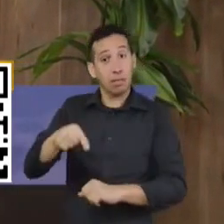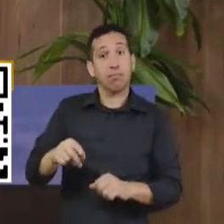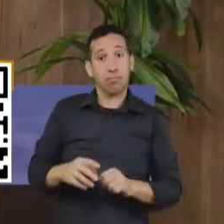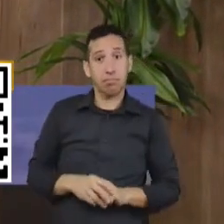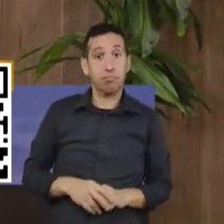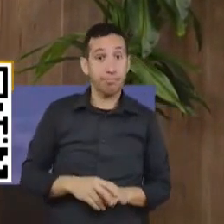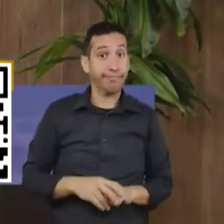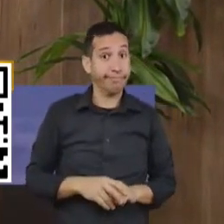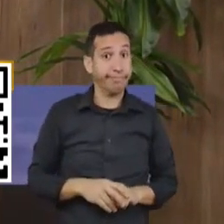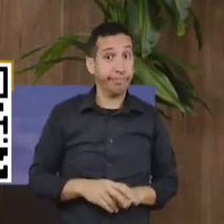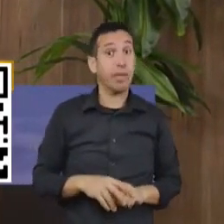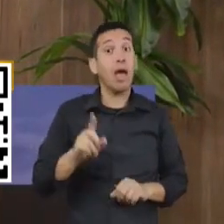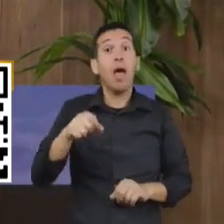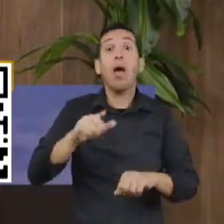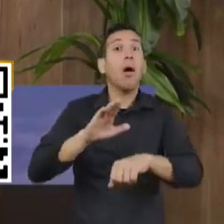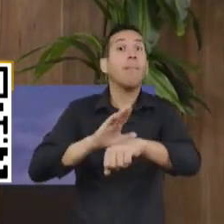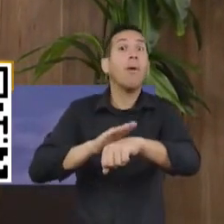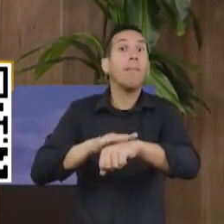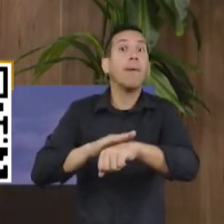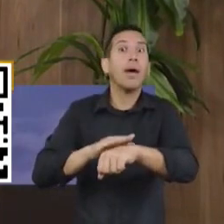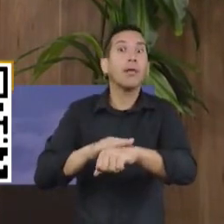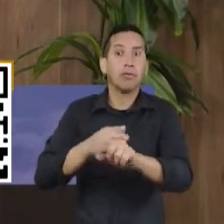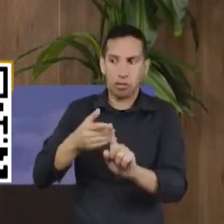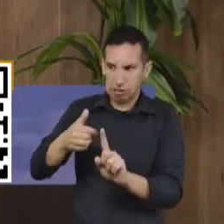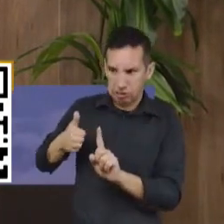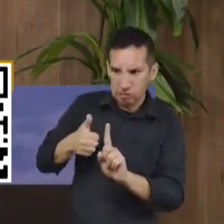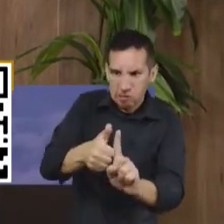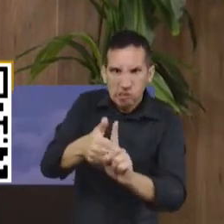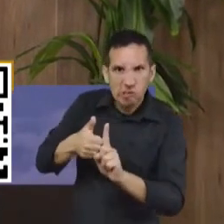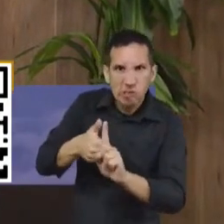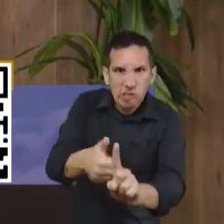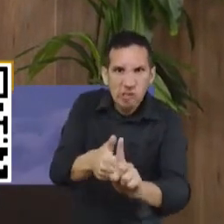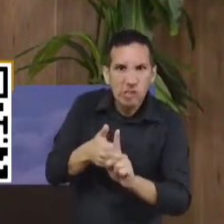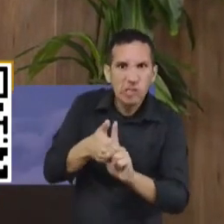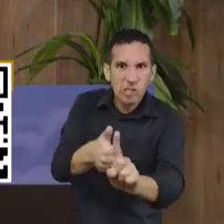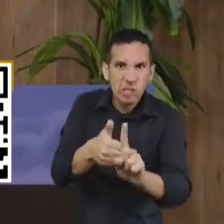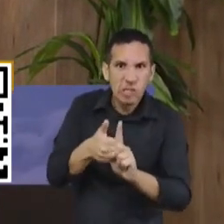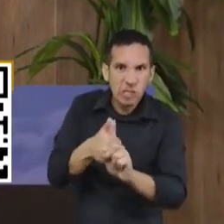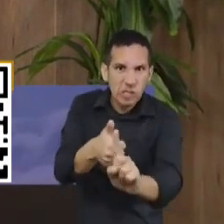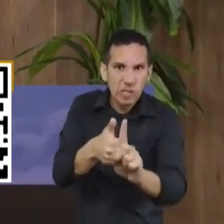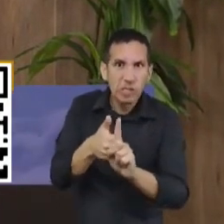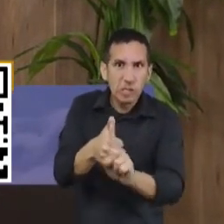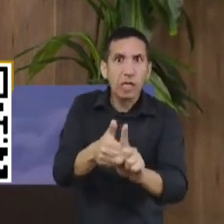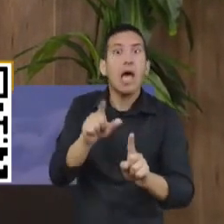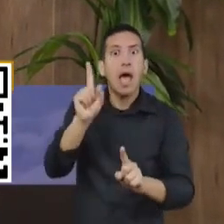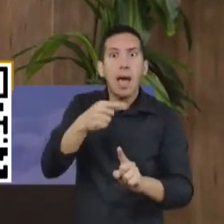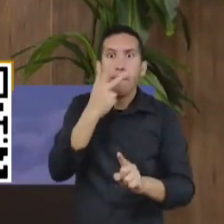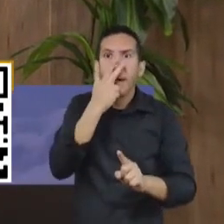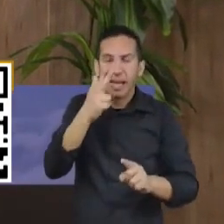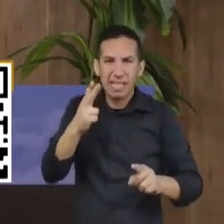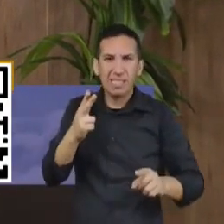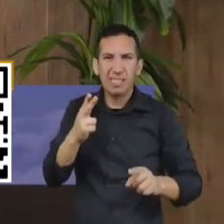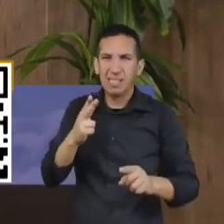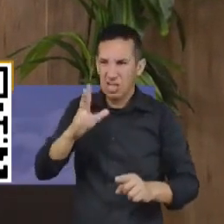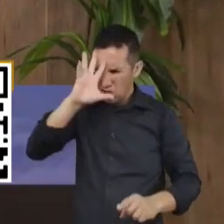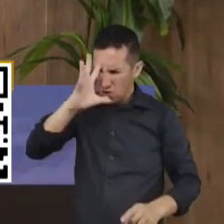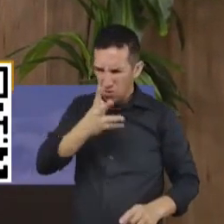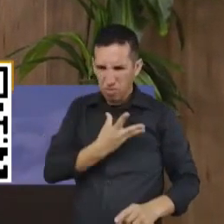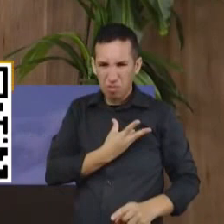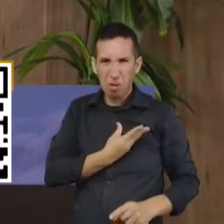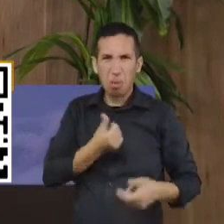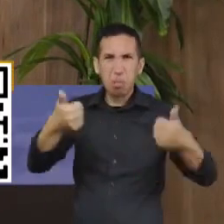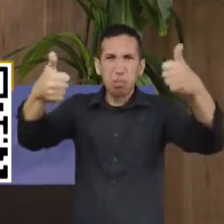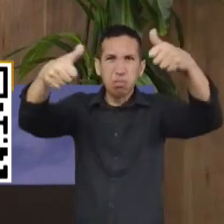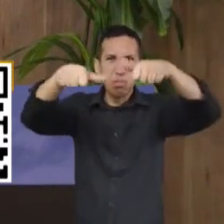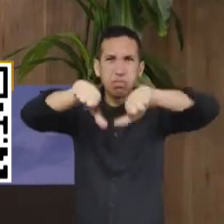essa referência referência de um momento de perseguição e preto aqui é uma referência à escuridão espiritual as